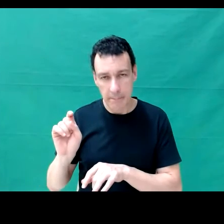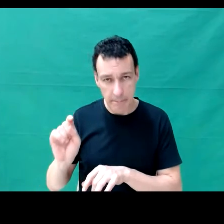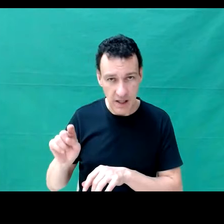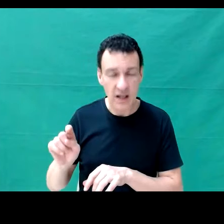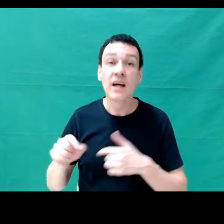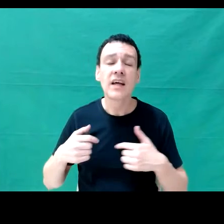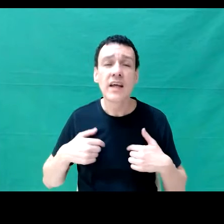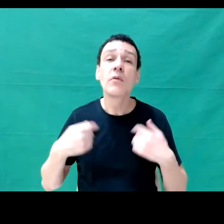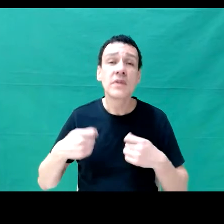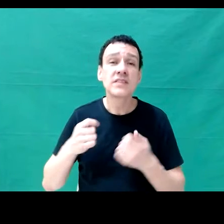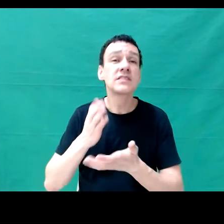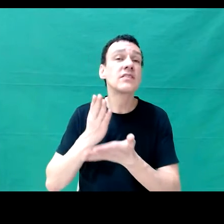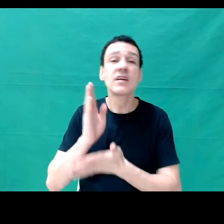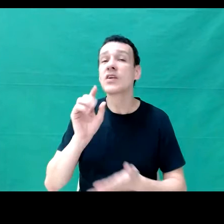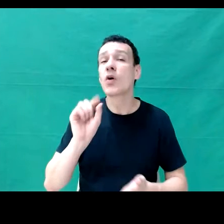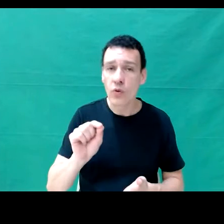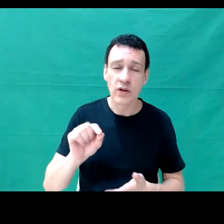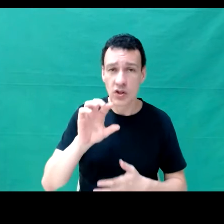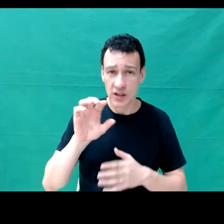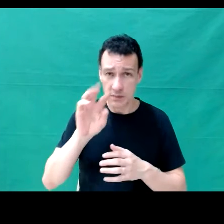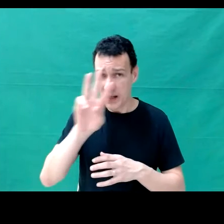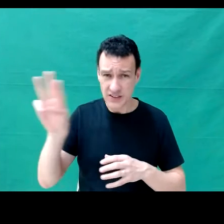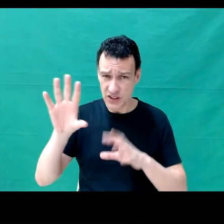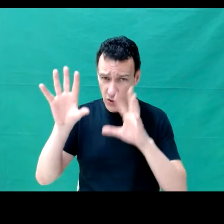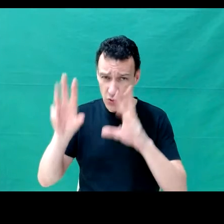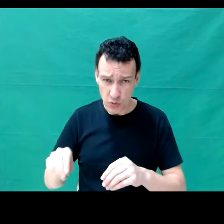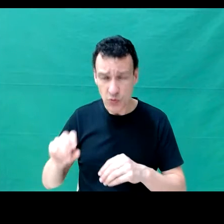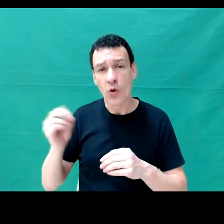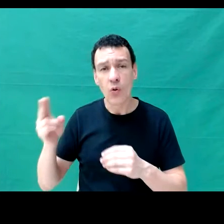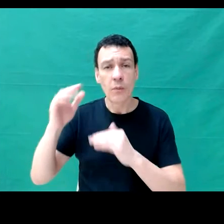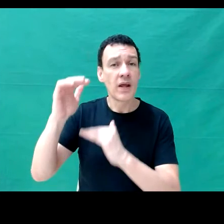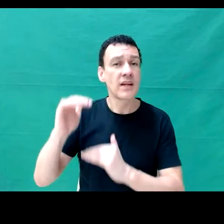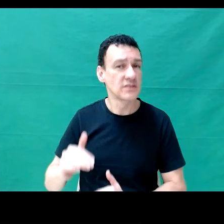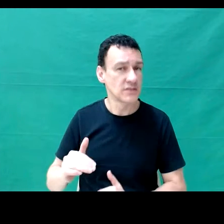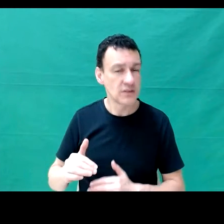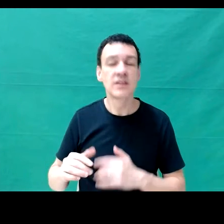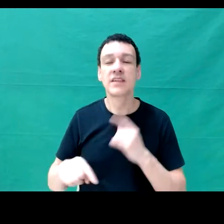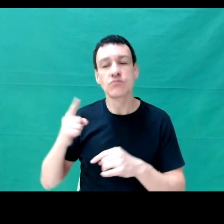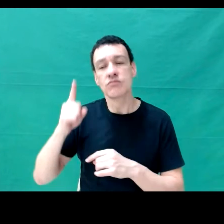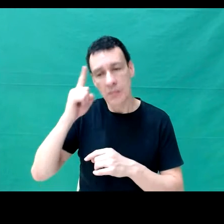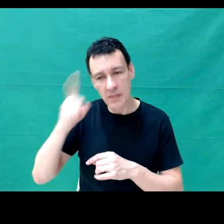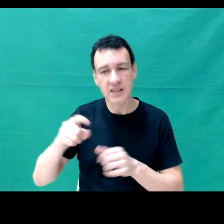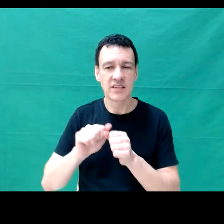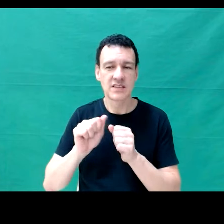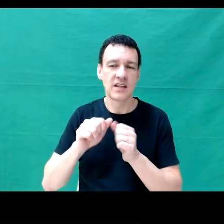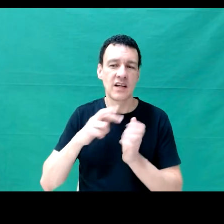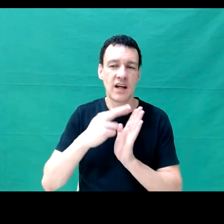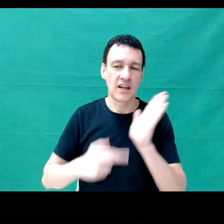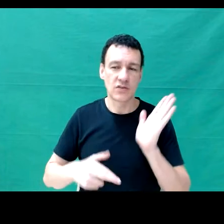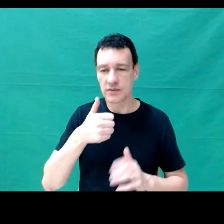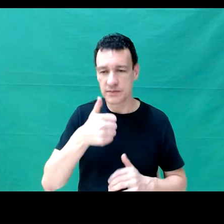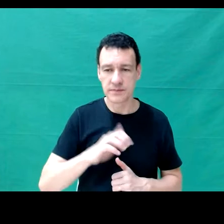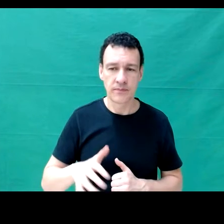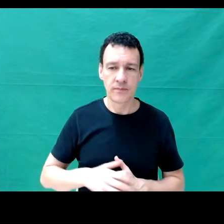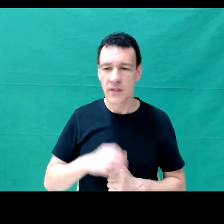você precisa validar, se você vai querer validar a página inteira ou partes da página e gerar o relatório. A gente tem